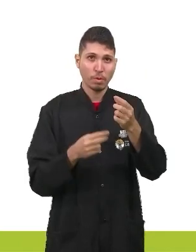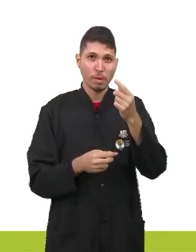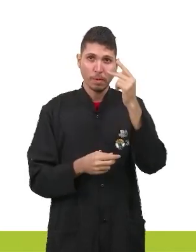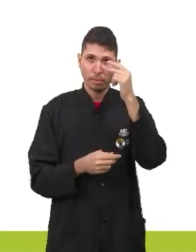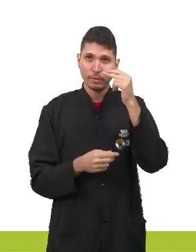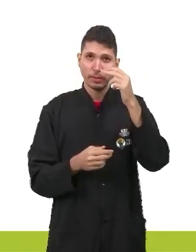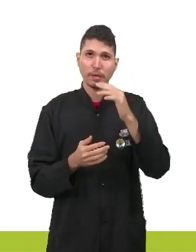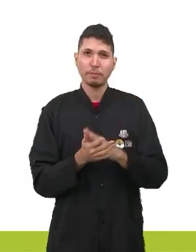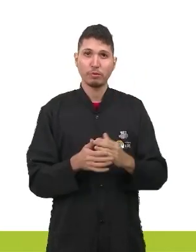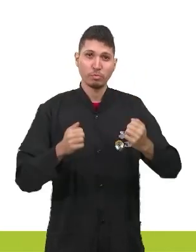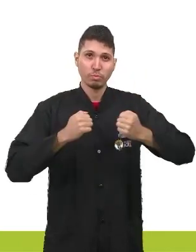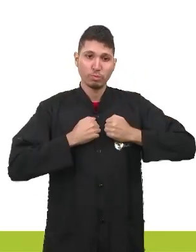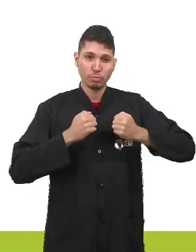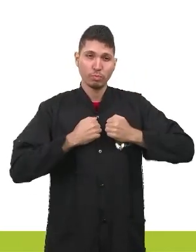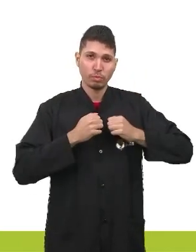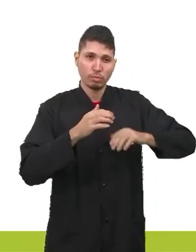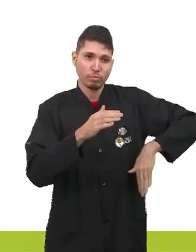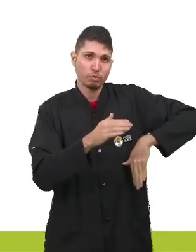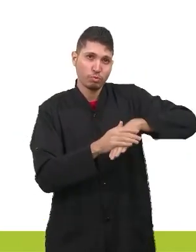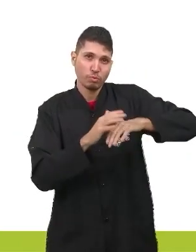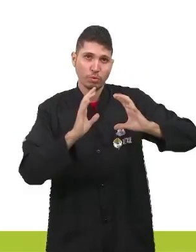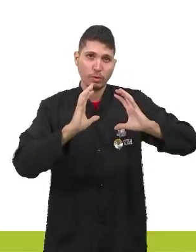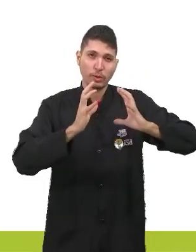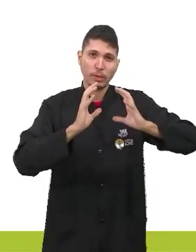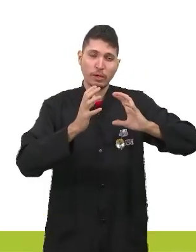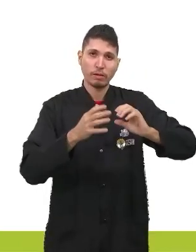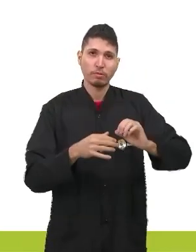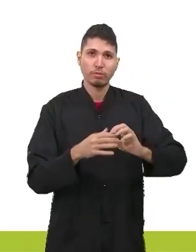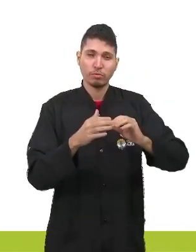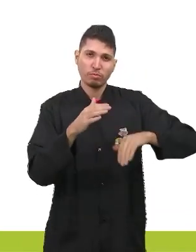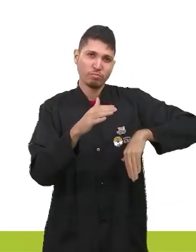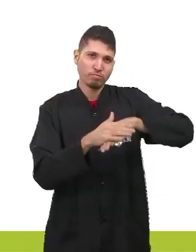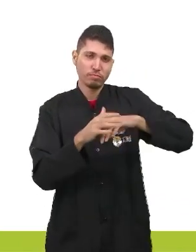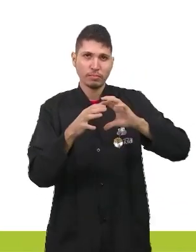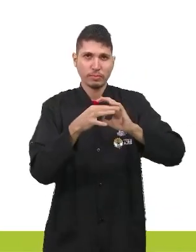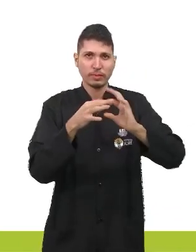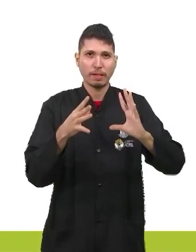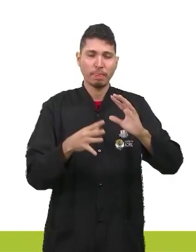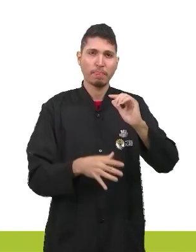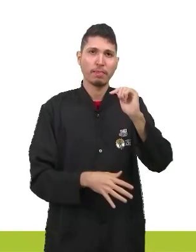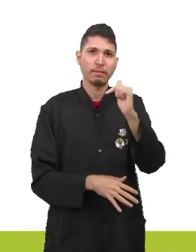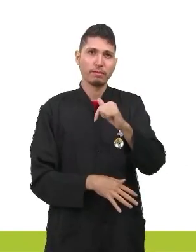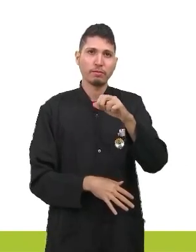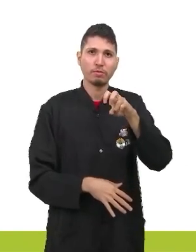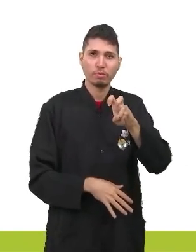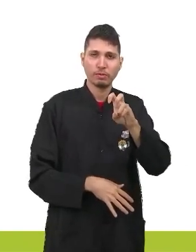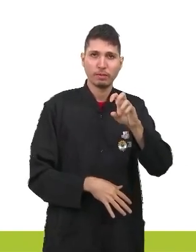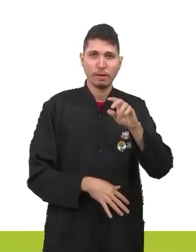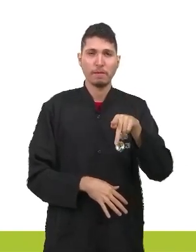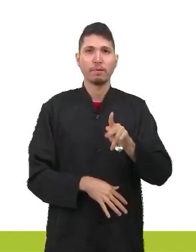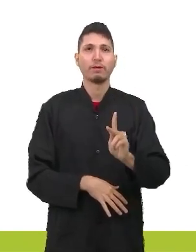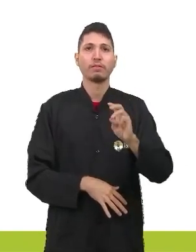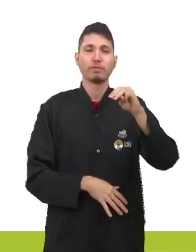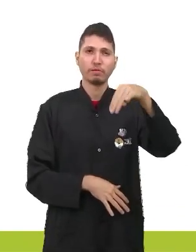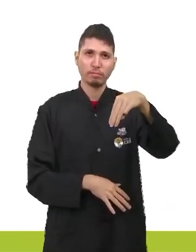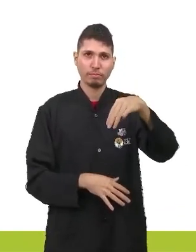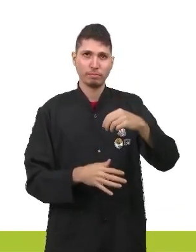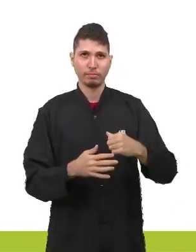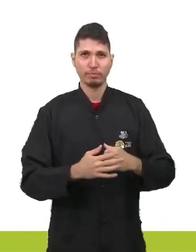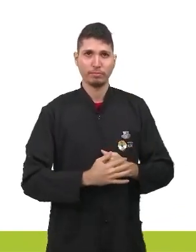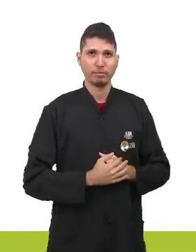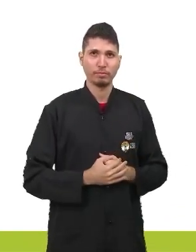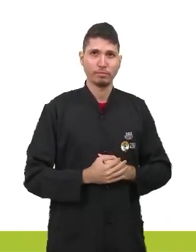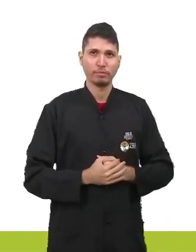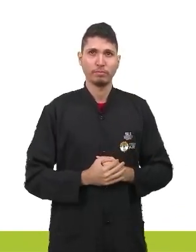essa bola, né? Um tiro de meta aí com uma velocidade de 72 km por hora, tá bom? Aí você tem ainda o quê?